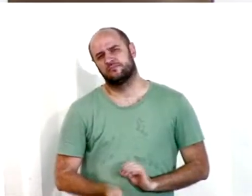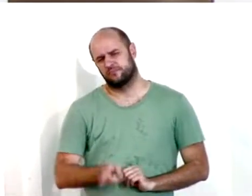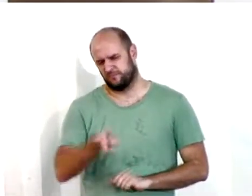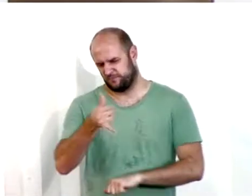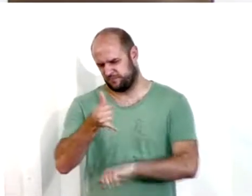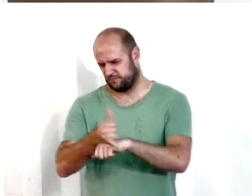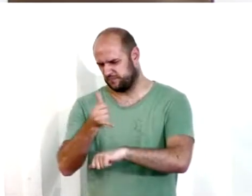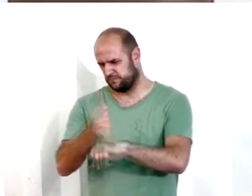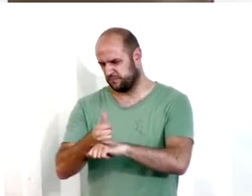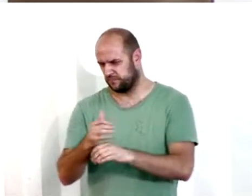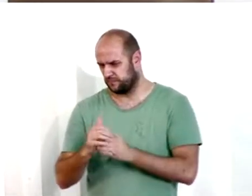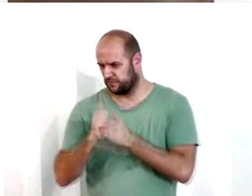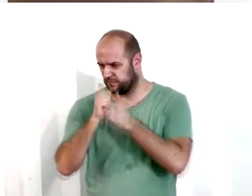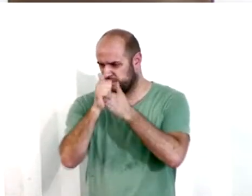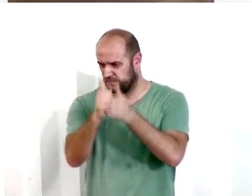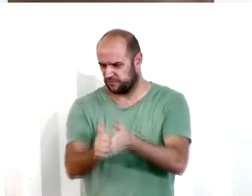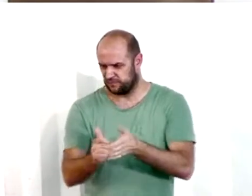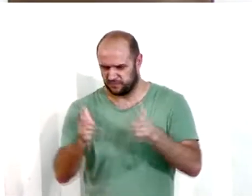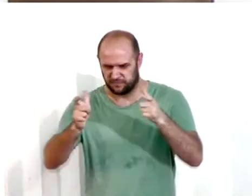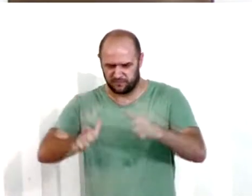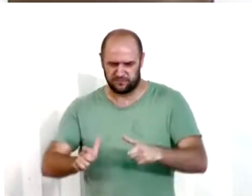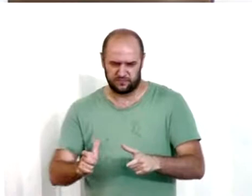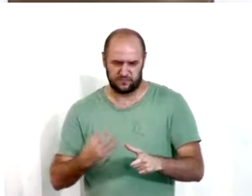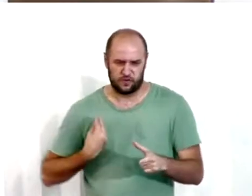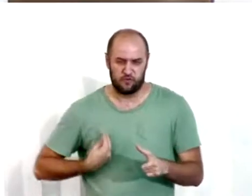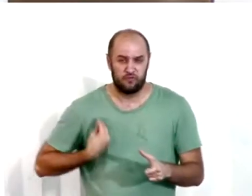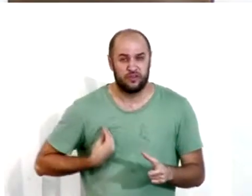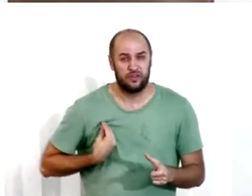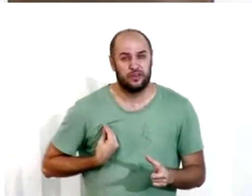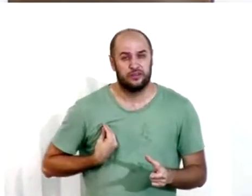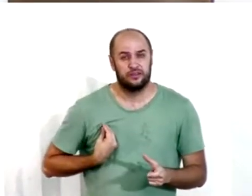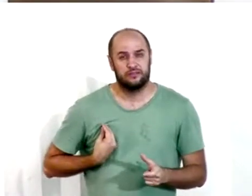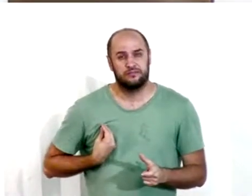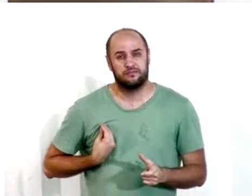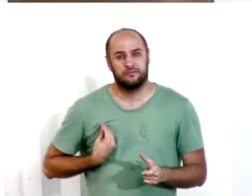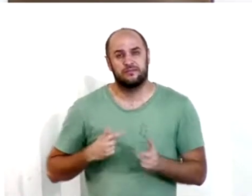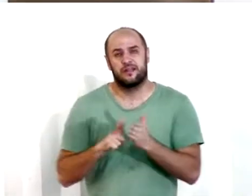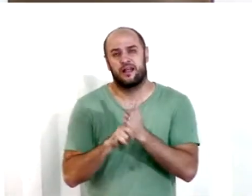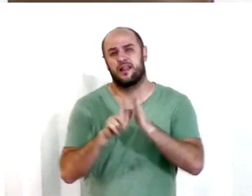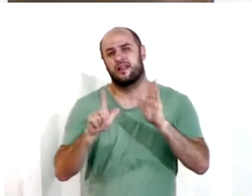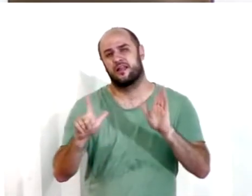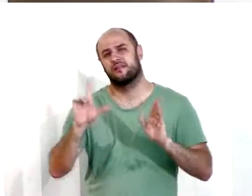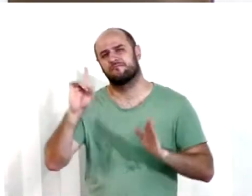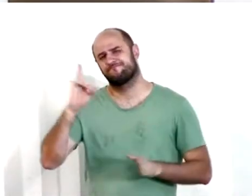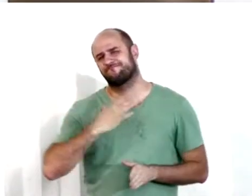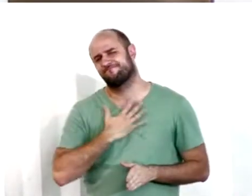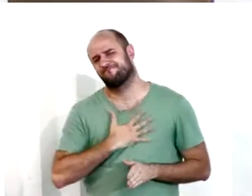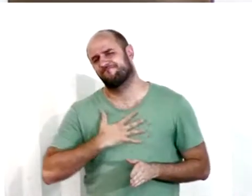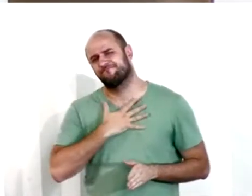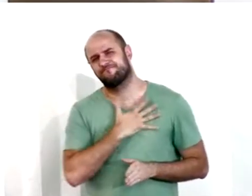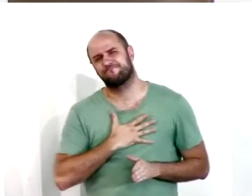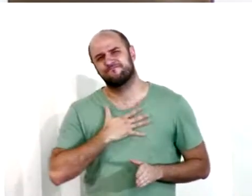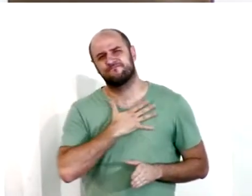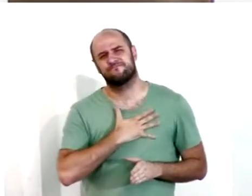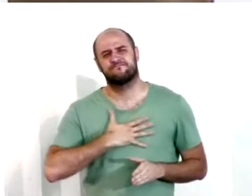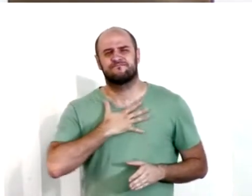e conduzindo o seu lar a viver a maneira que agrada a